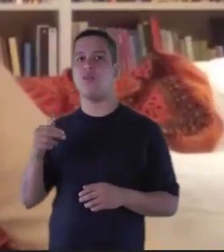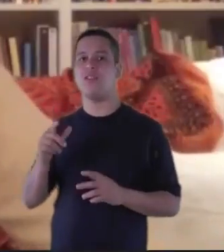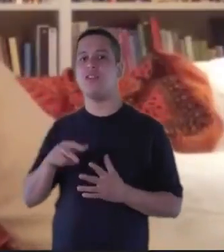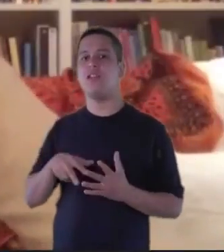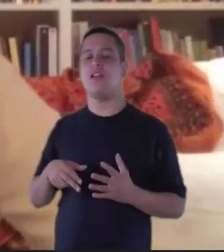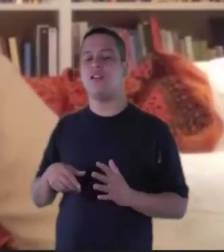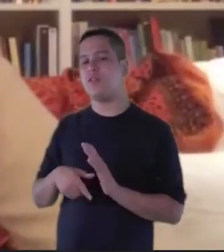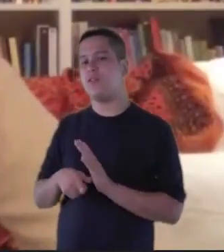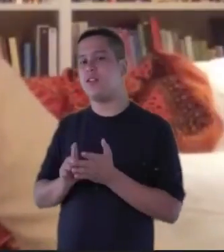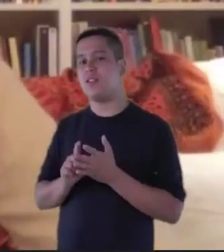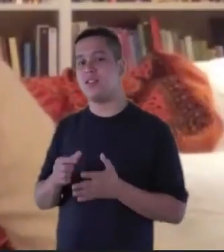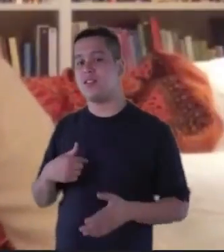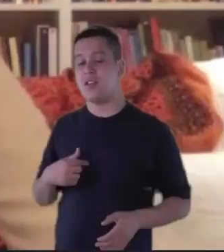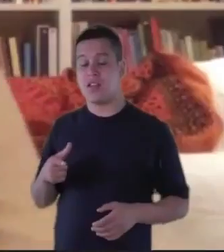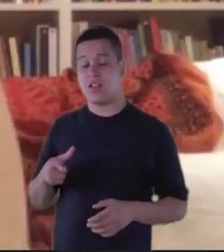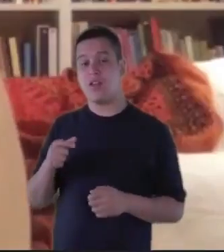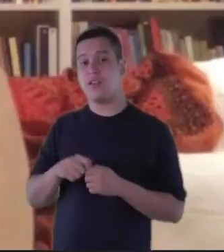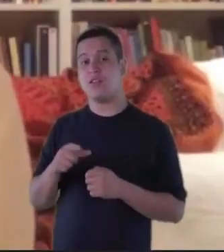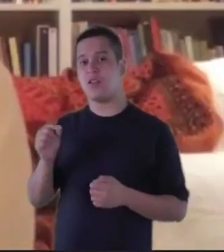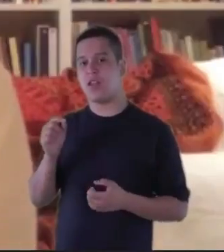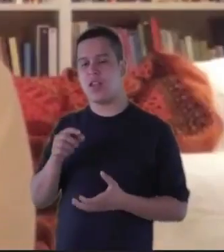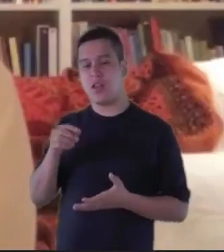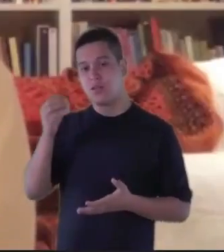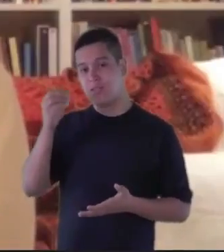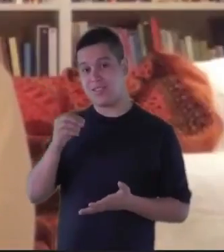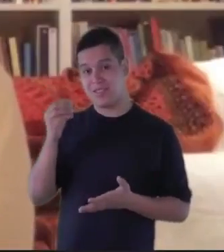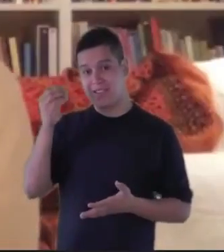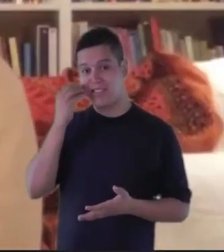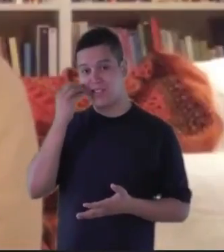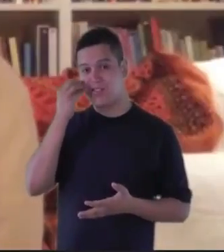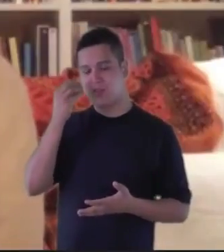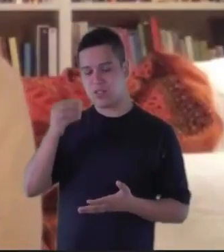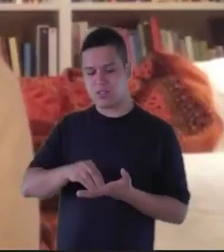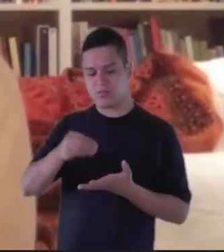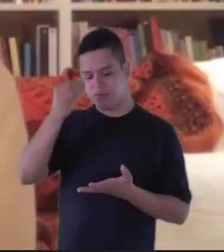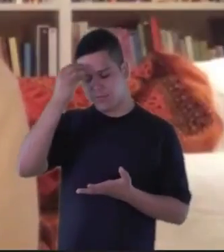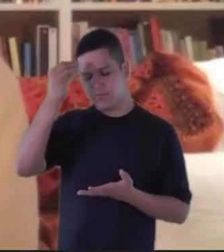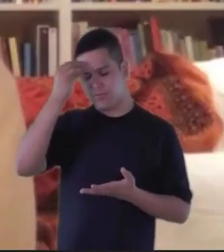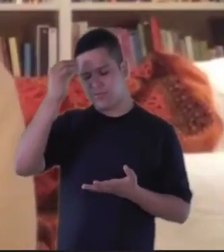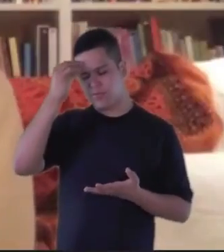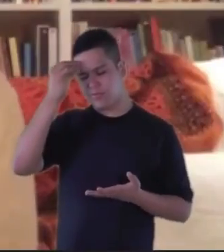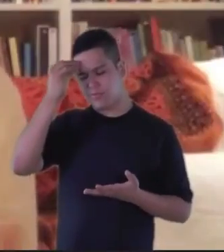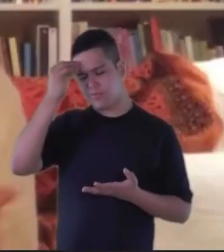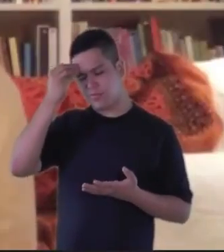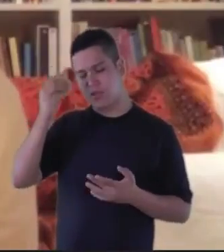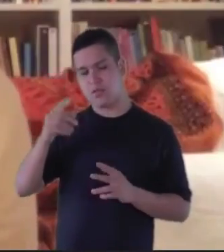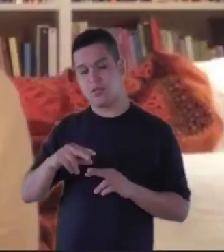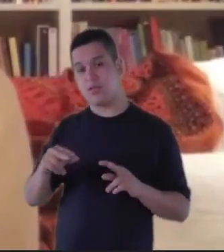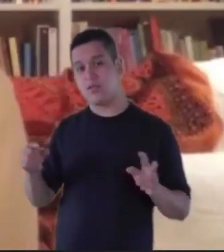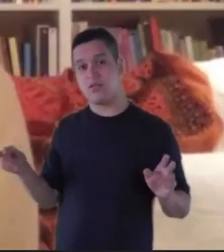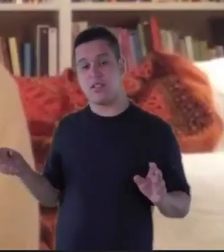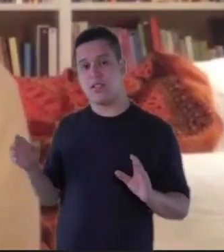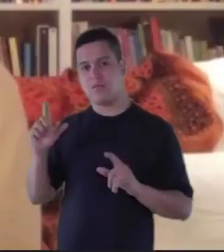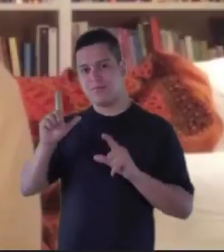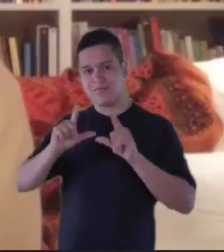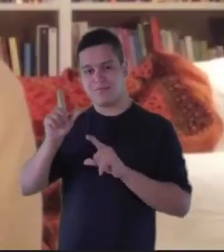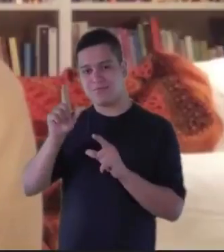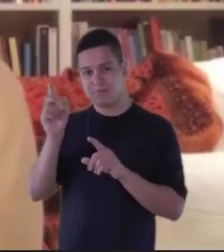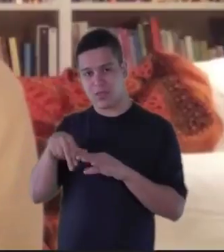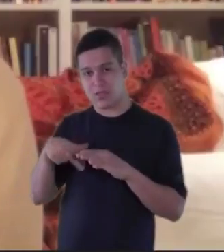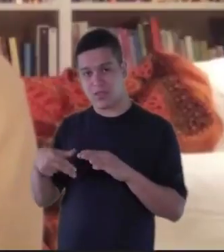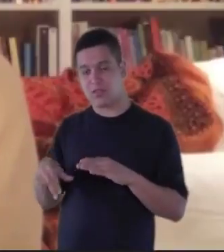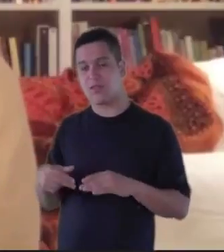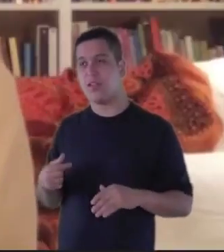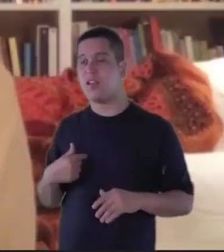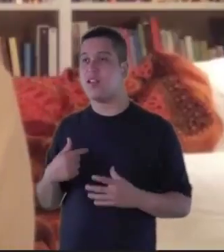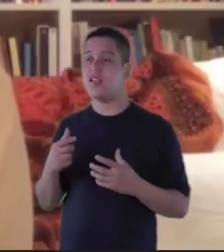só decorando capítulos de novela, então eu tinha uma dívida ali, vontade de ler muitos livros que eu não tinha